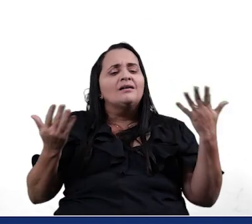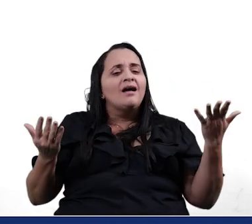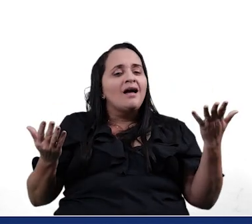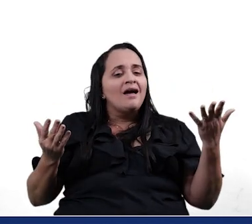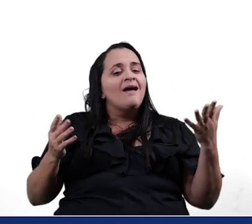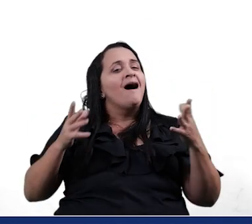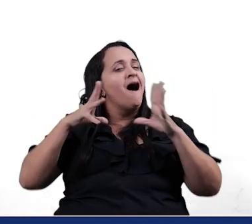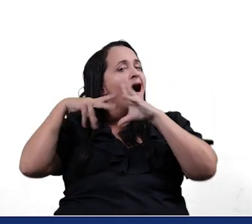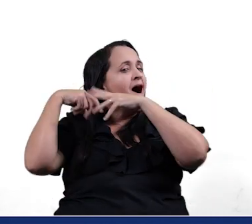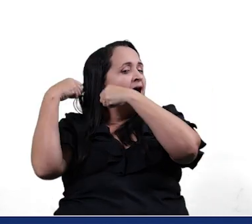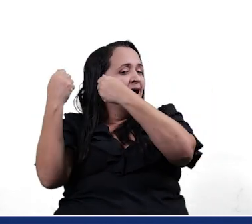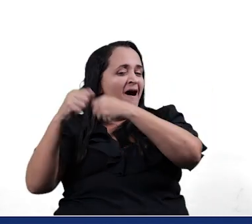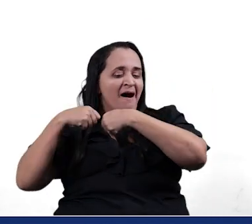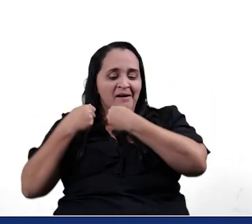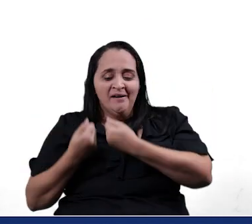Rapunzel.